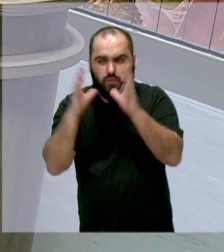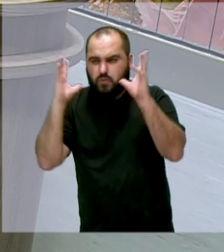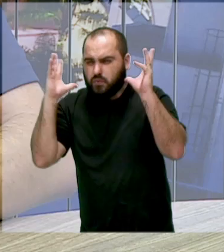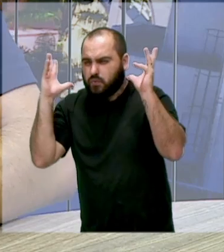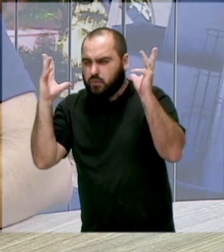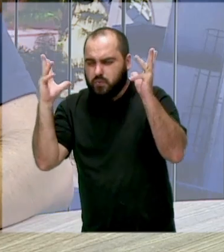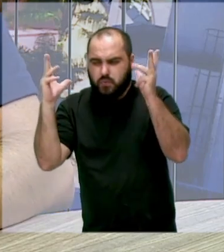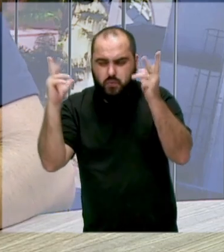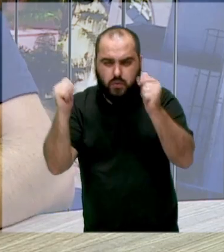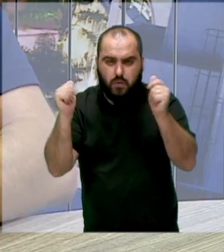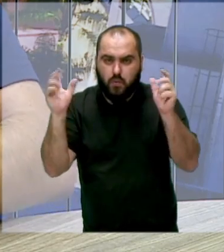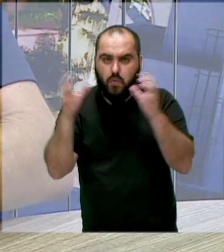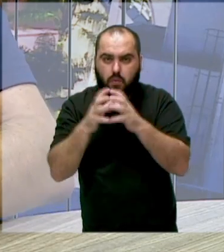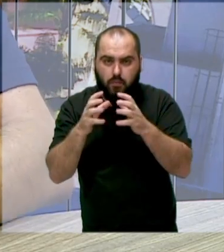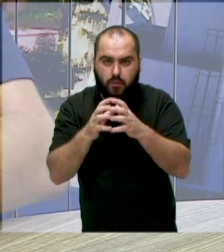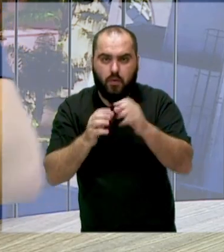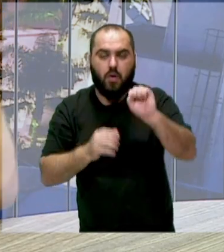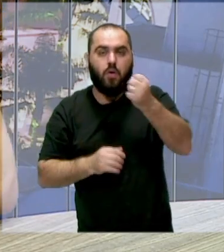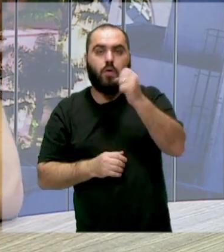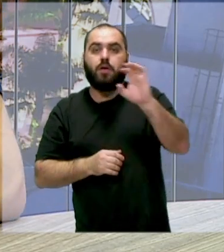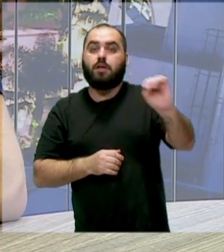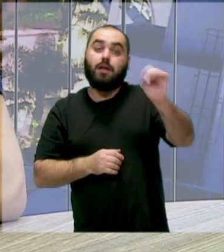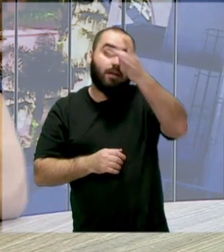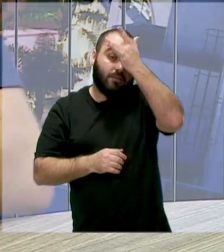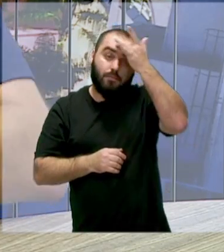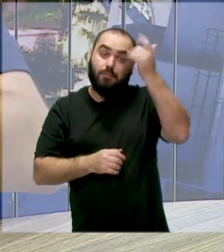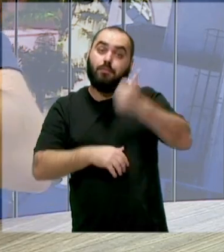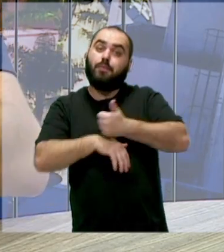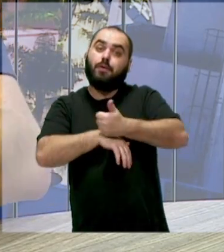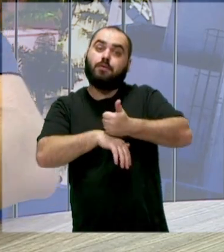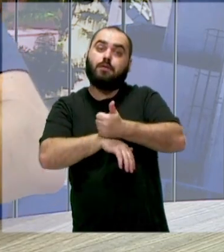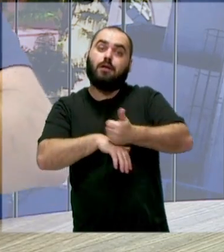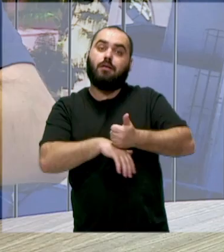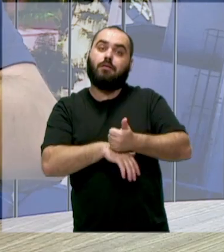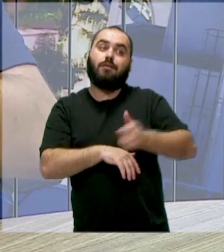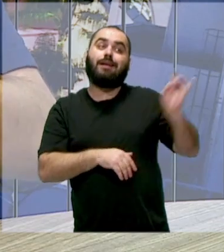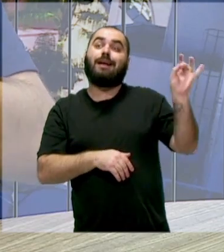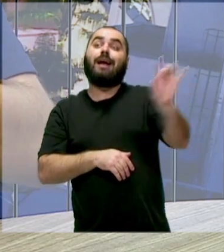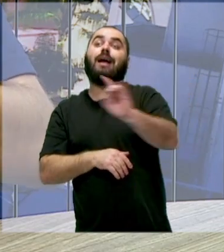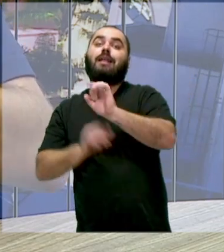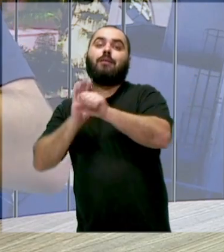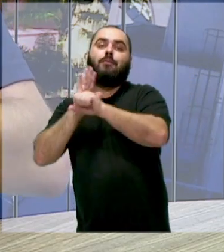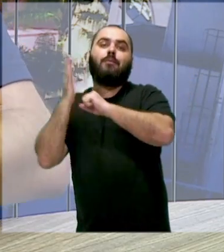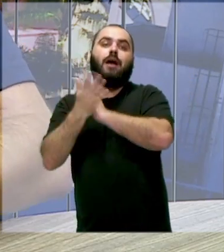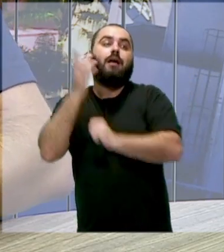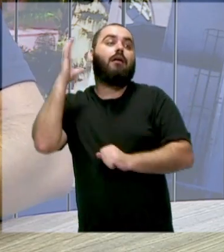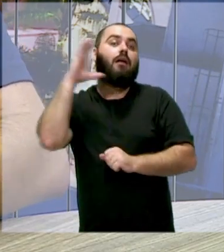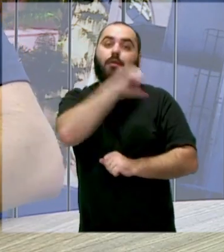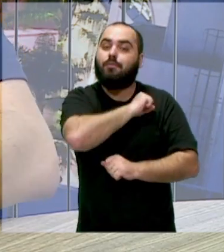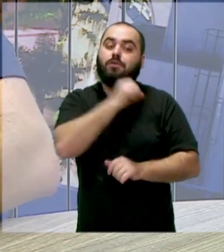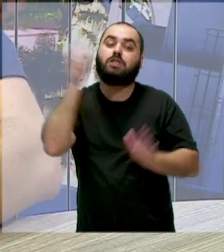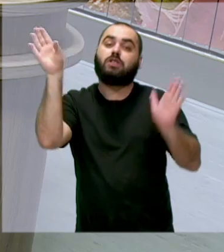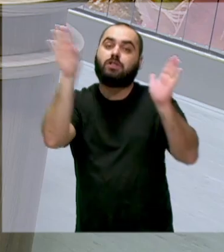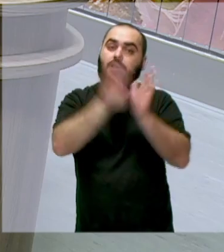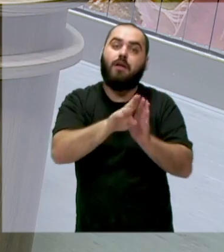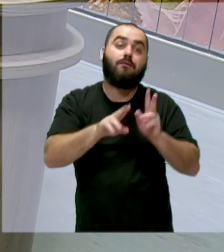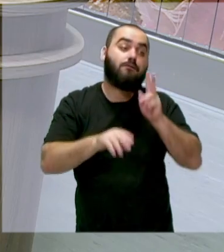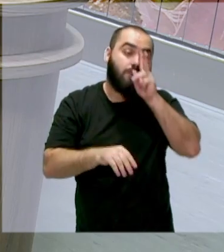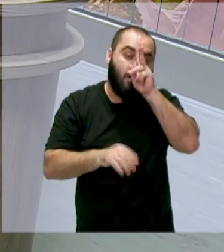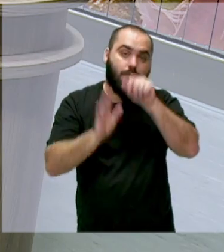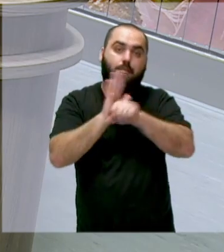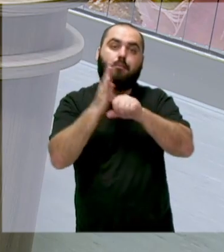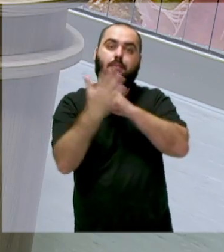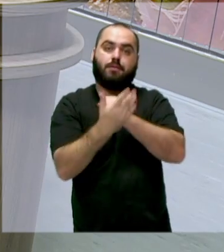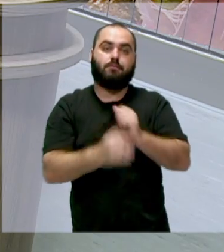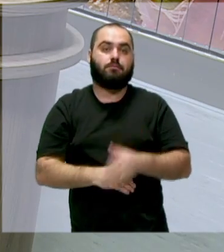toda a equipe de 80 agentes em cada bairro do município, para ir mais rápido, para a gente conseguir fazer uma atividade mais forte naquele bairro. Ah,